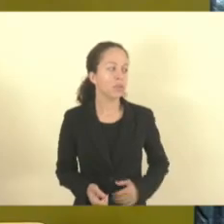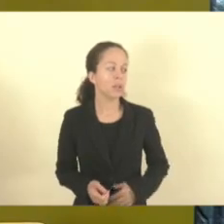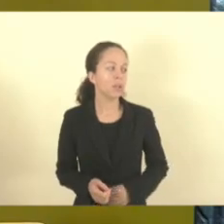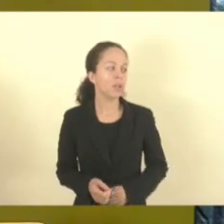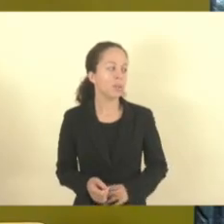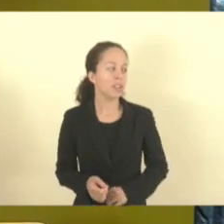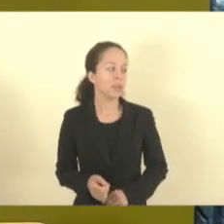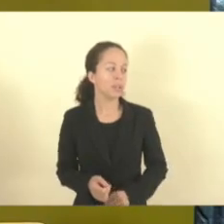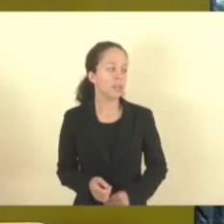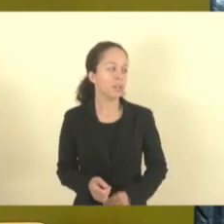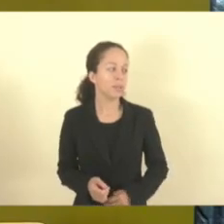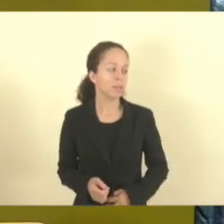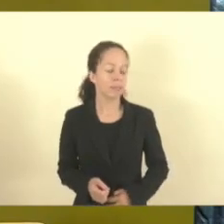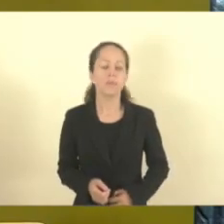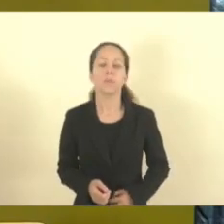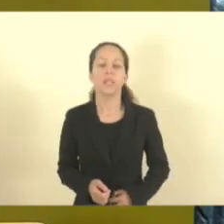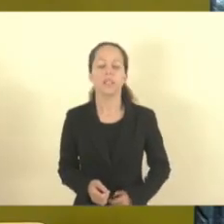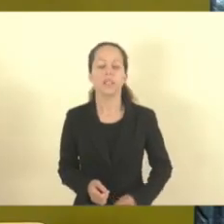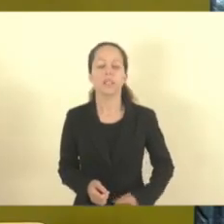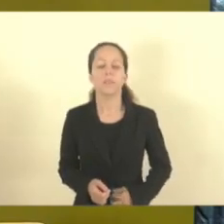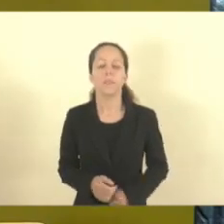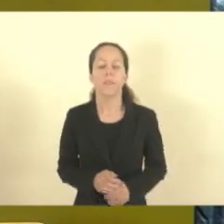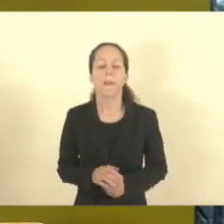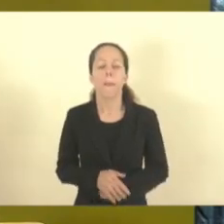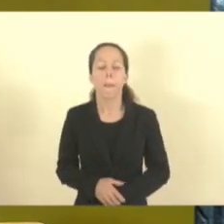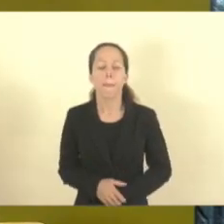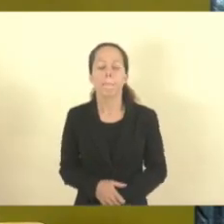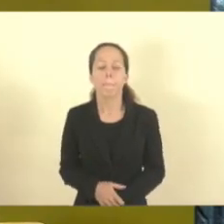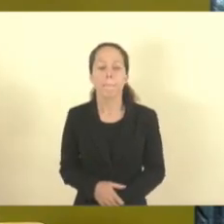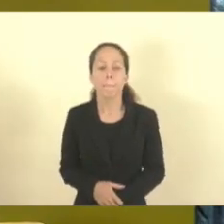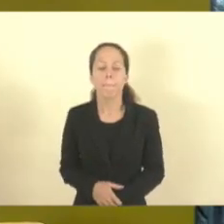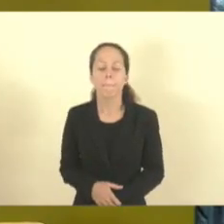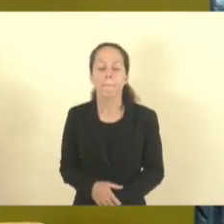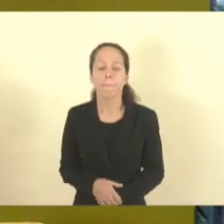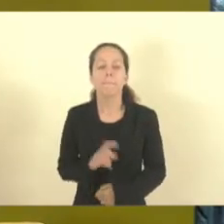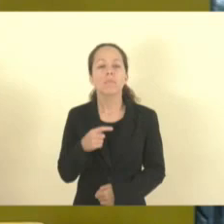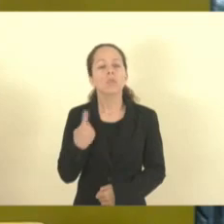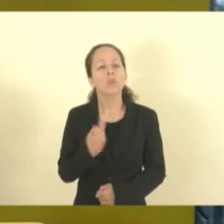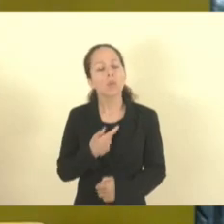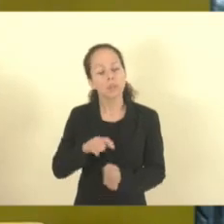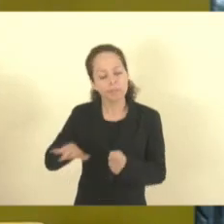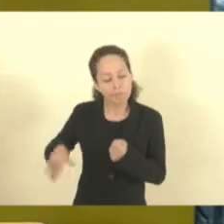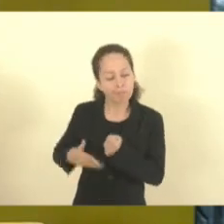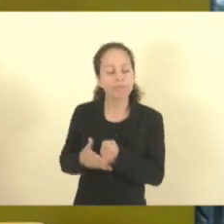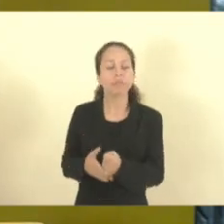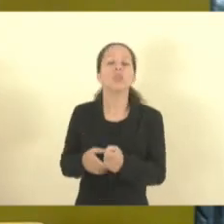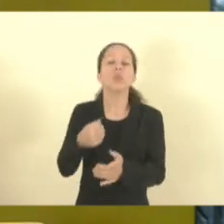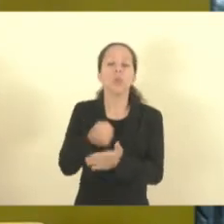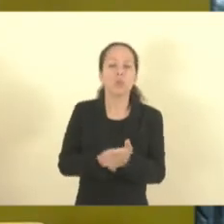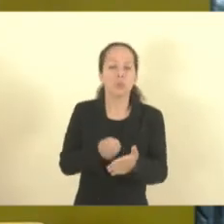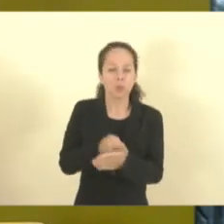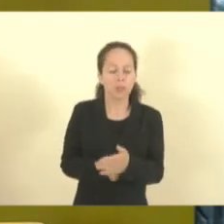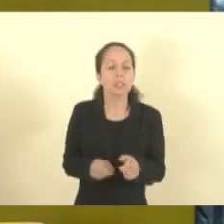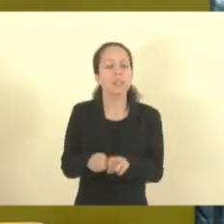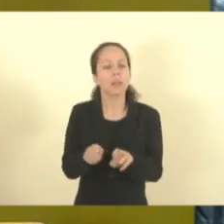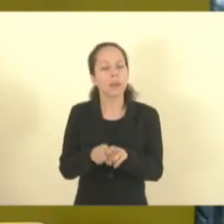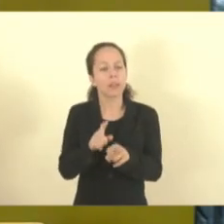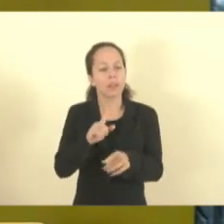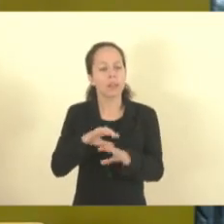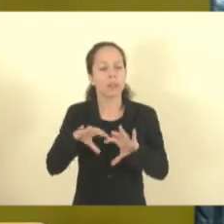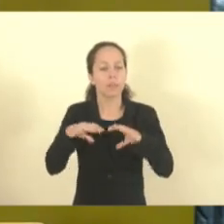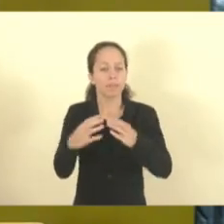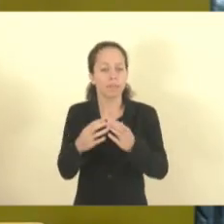parecido para nos somarmos à luta e mantermos a Desportiva aberta ao